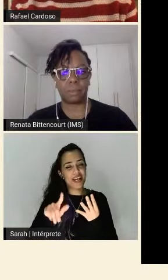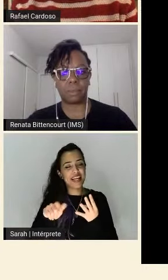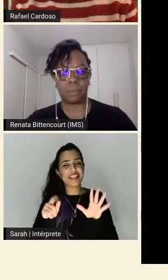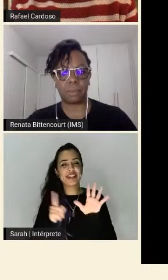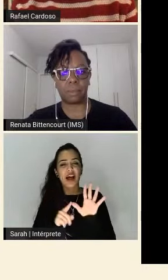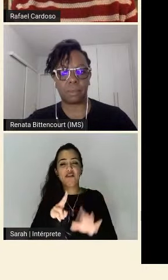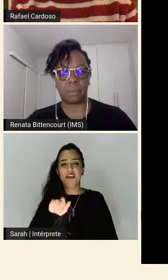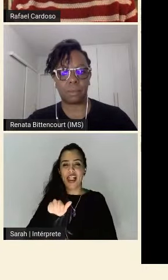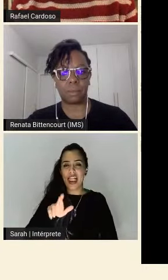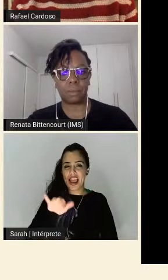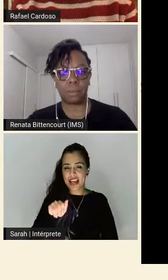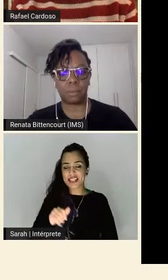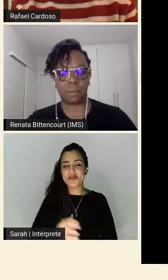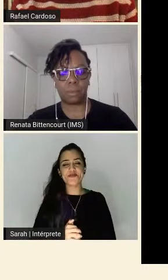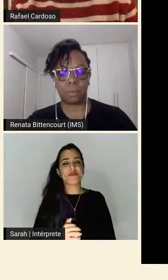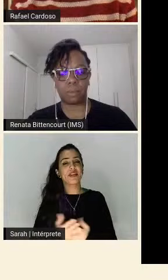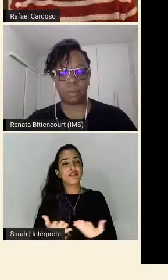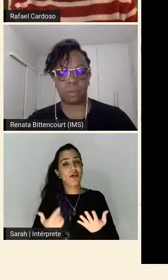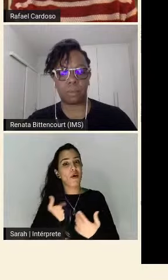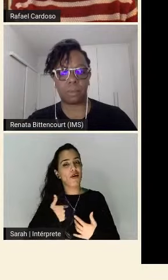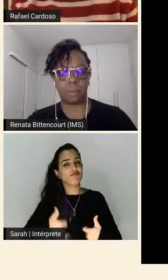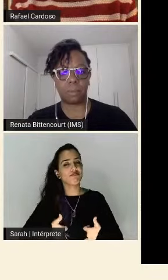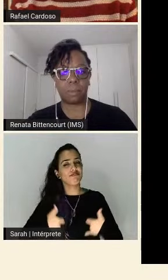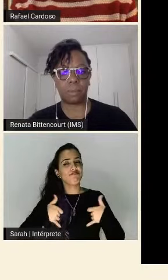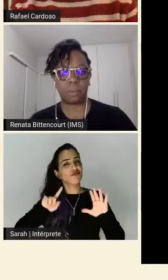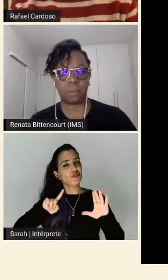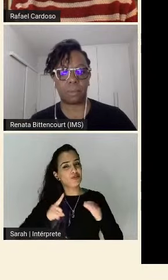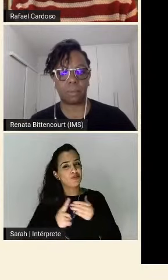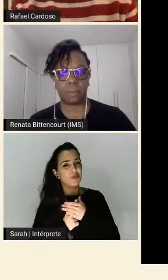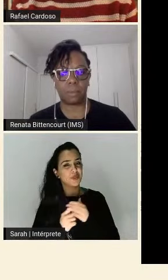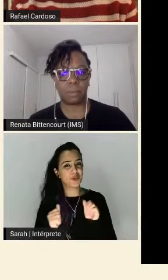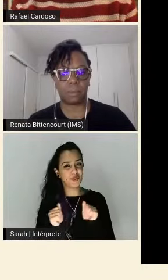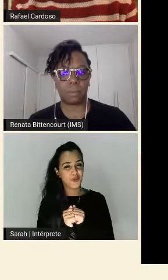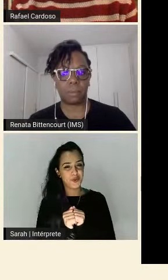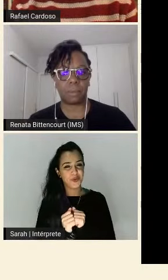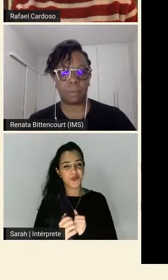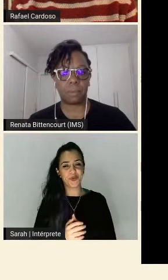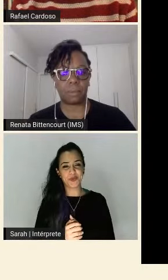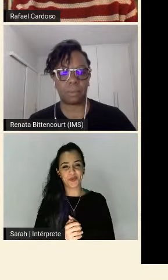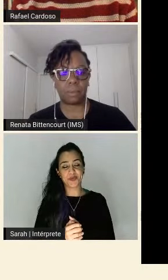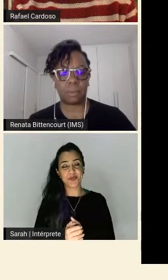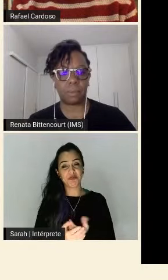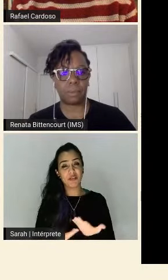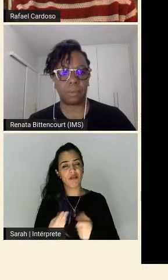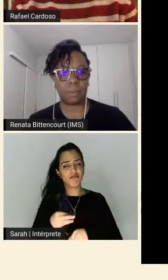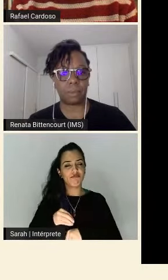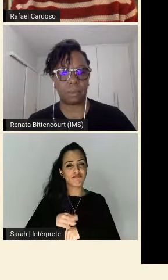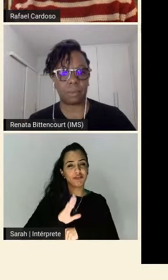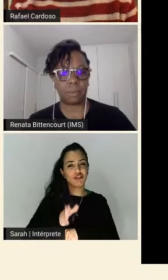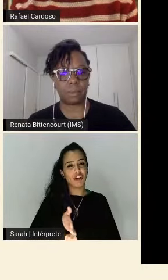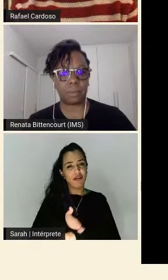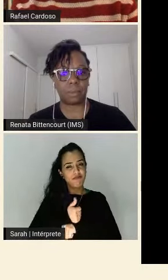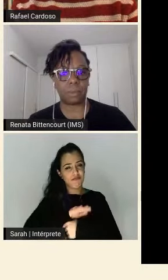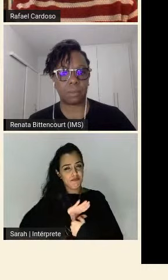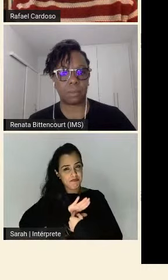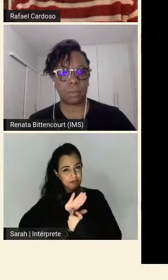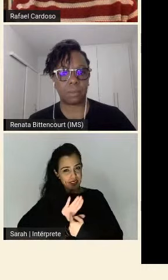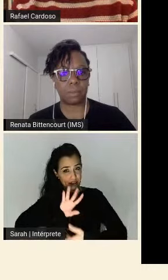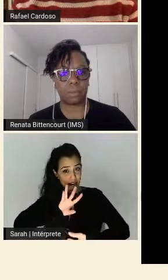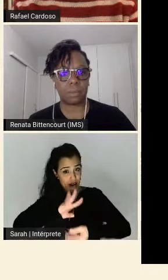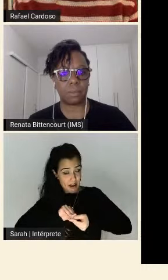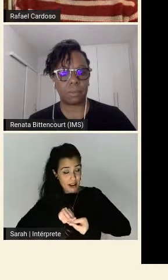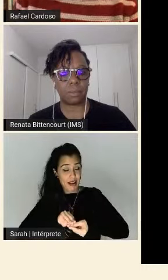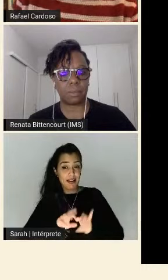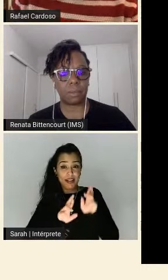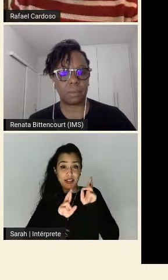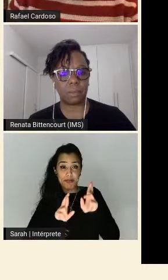honra e um prazer estar incluído nesse ciclo. Como o tempo é curto, resolvi ler uma apresentação escrita previamente, assim espero